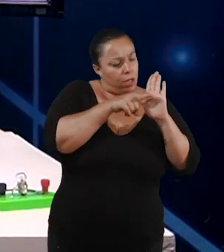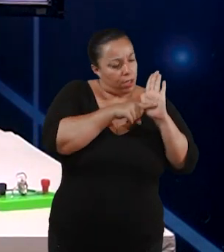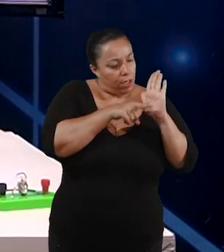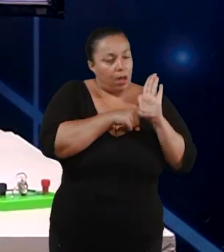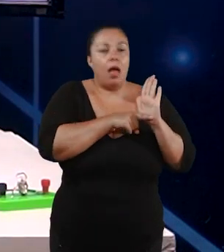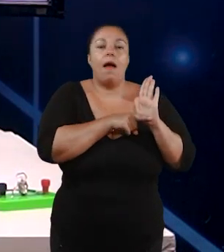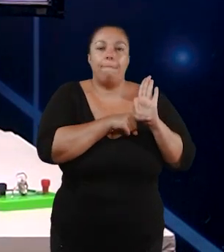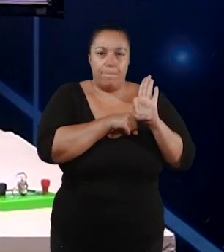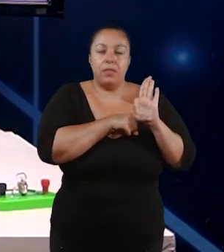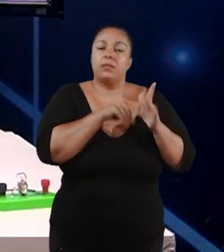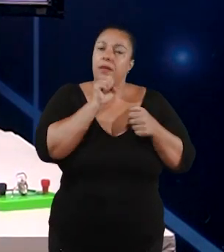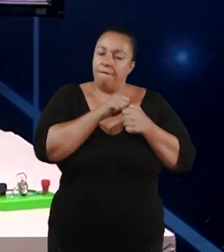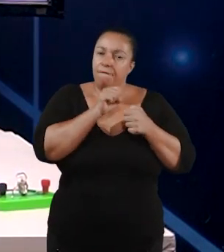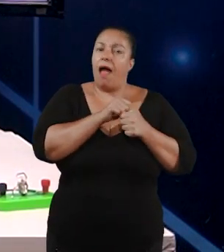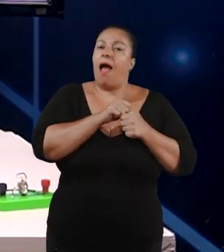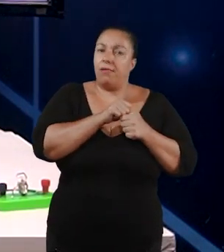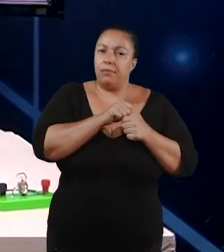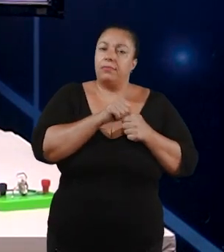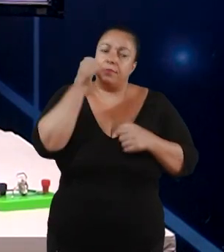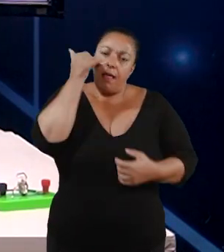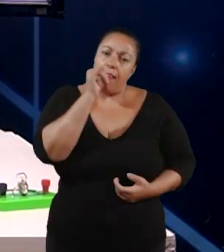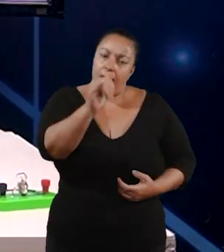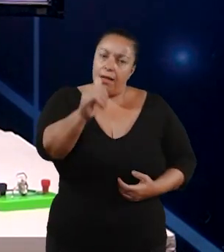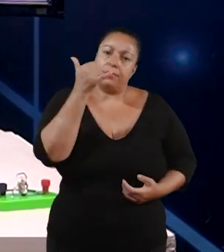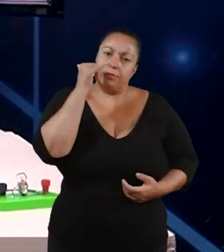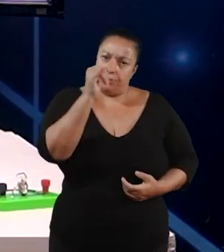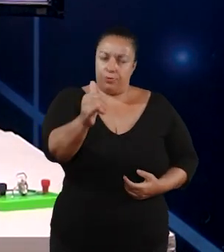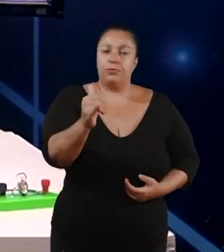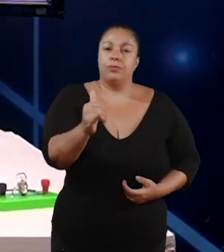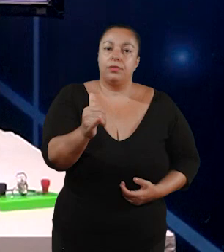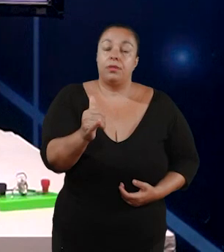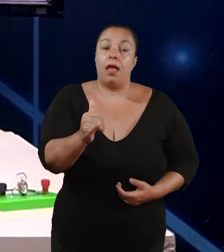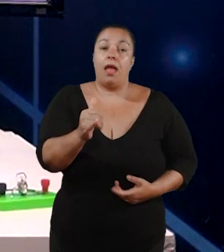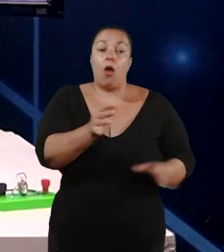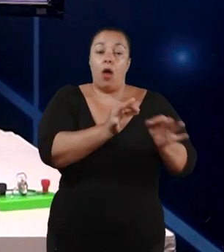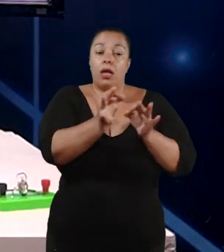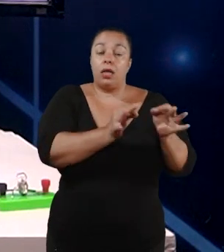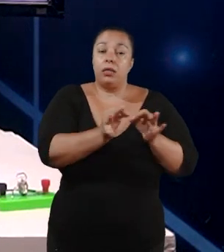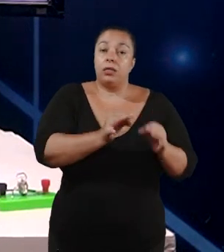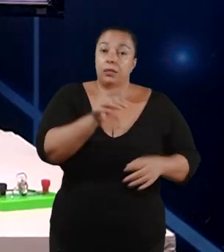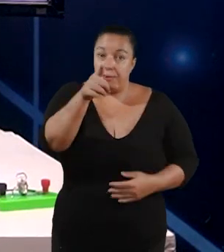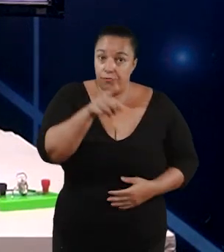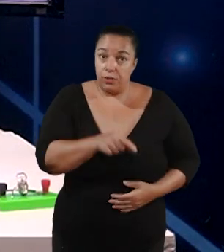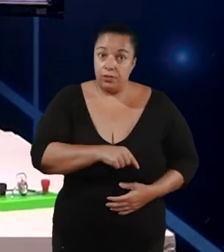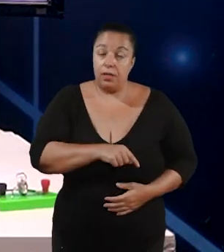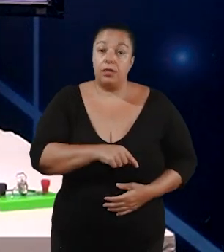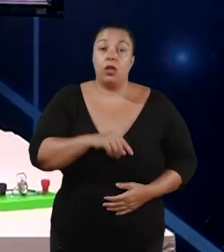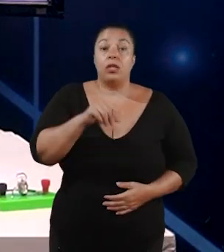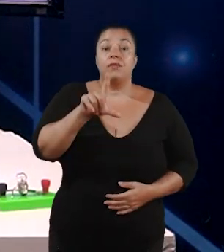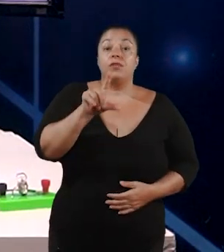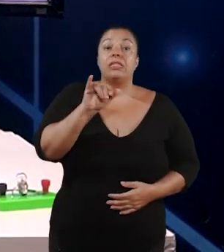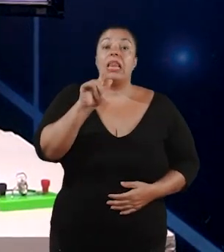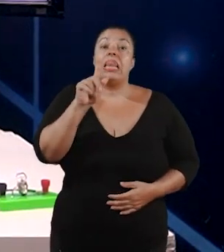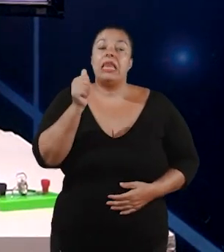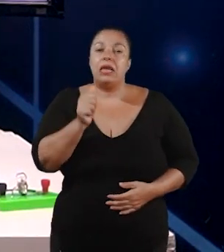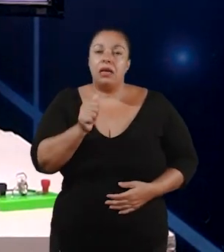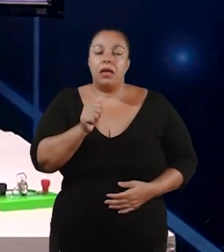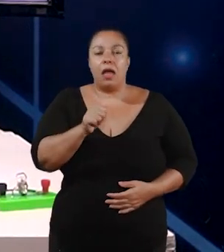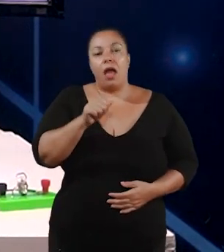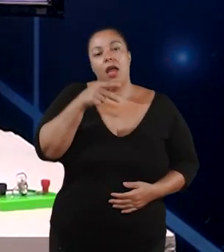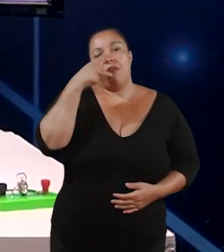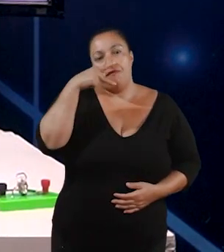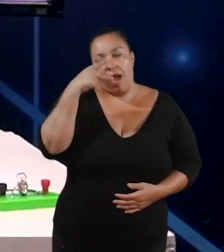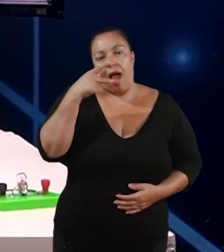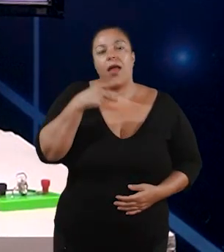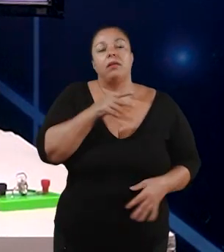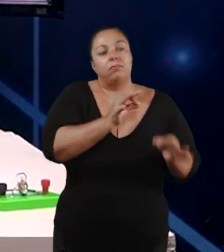circuitos elétricos e ainda fazem simulações. Ele não só monta para você, mas na hora que você liga a chave, ele mostra se vai funcionar, se não